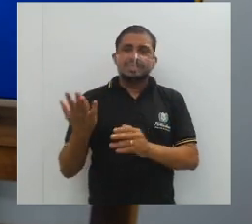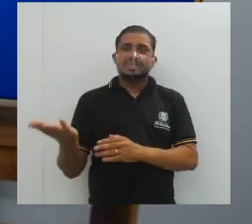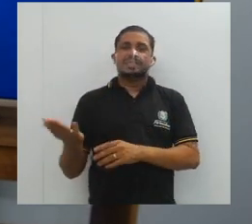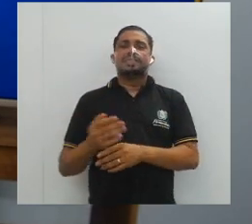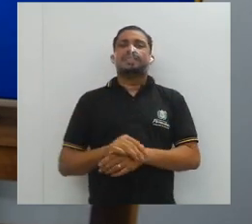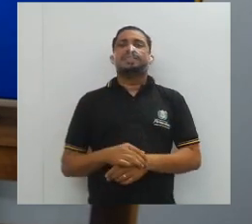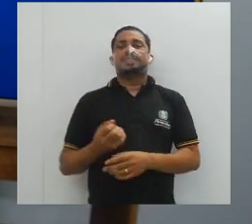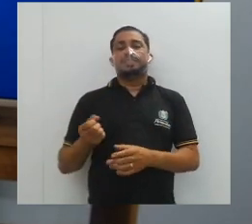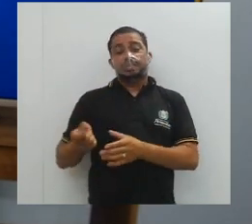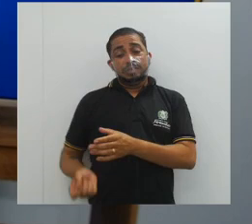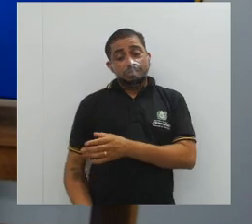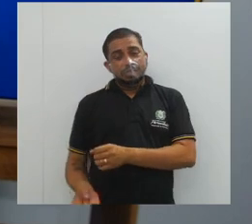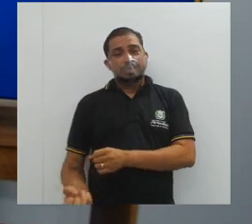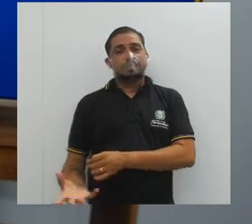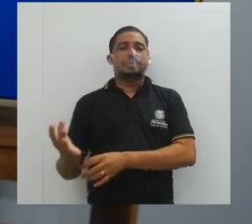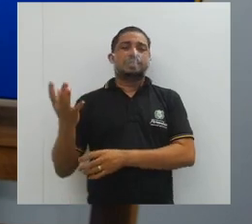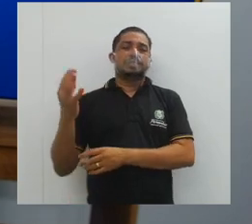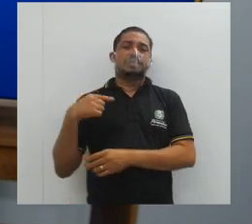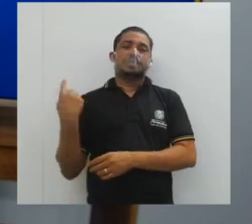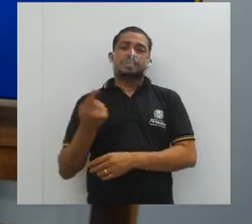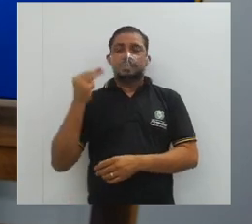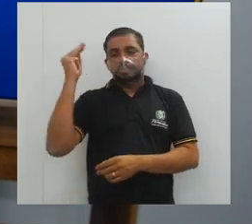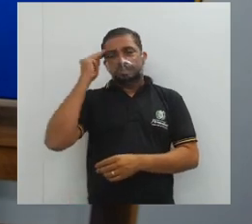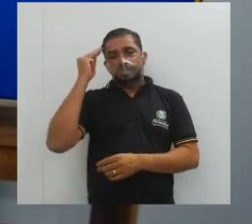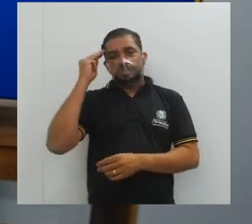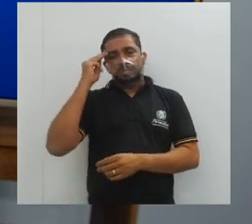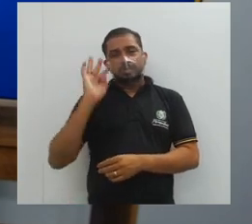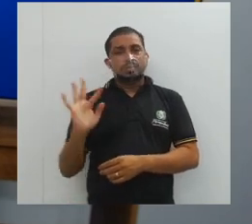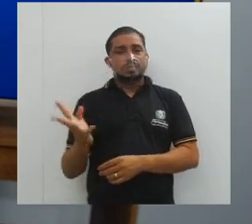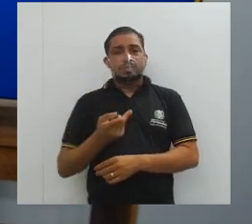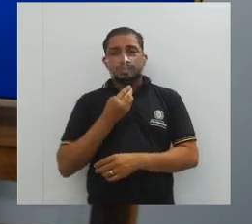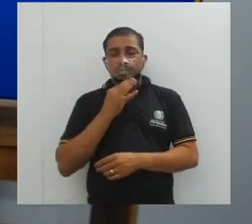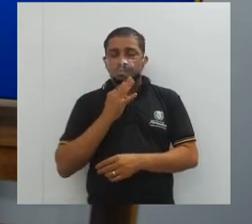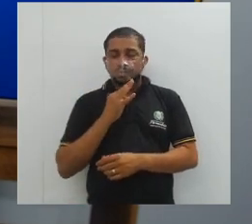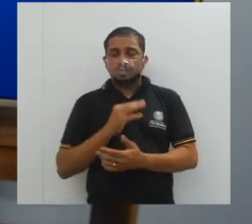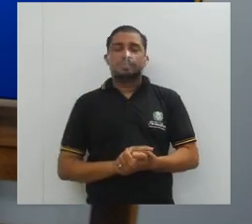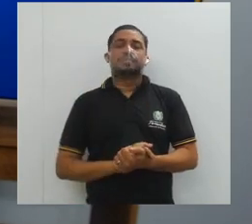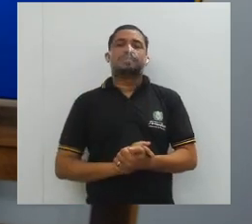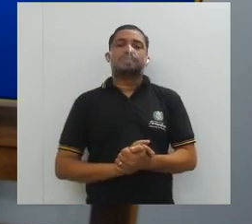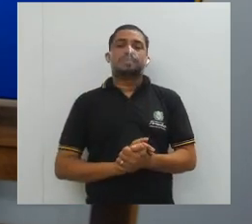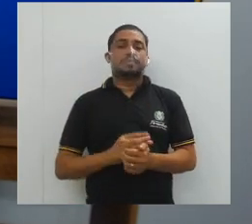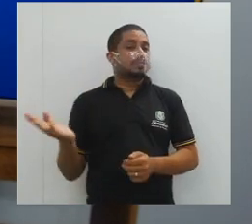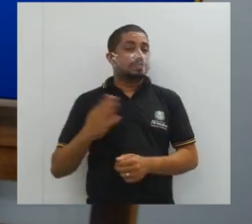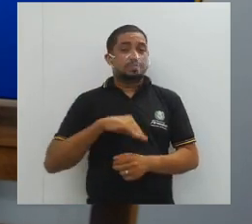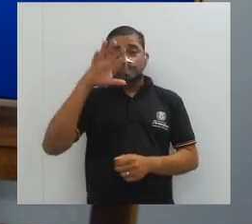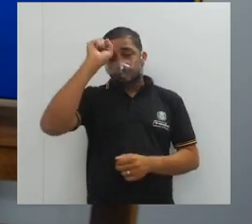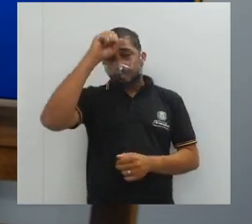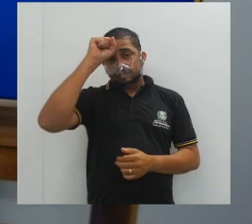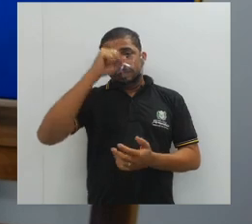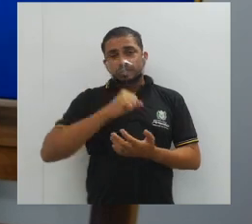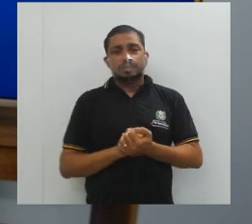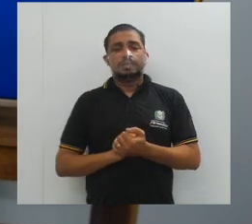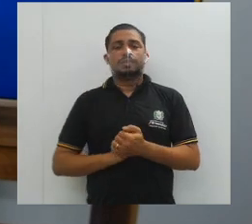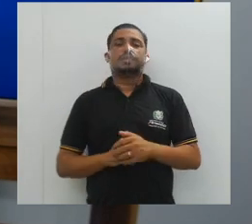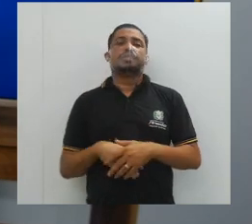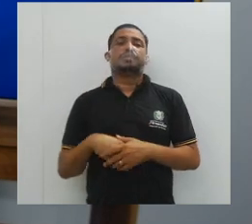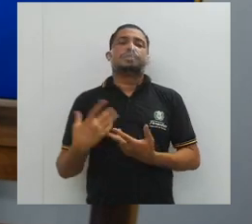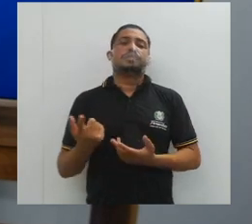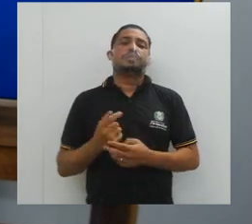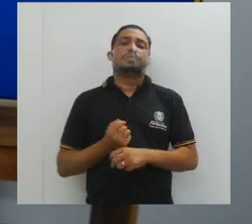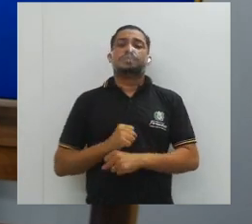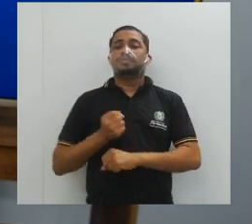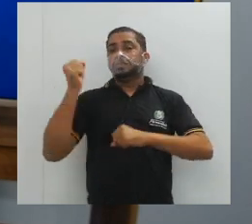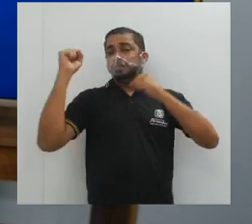semente que a gente está plantando na nossa mente e o nosso conhecimento. Então, vamos que vamos aprender mais um pouquinho aí sobre